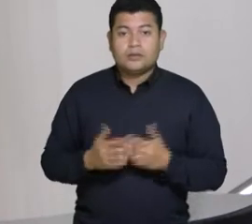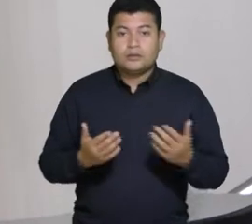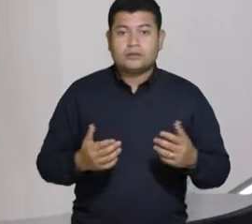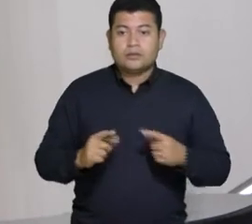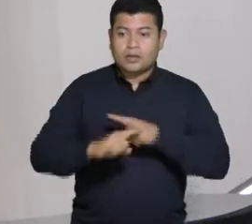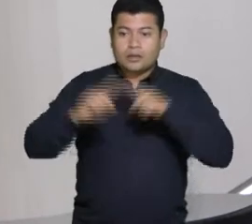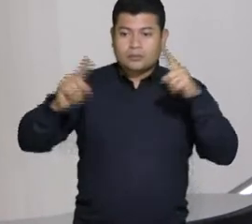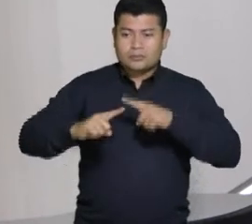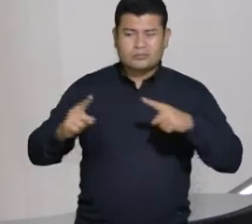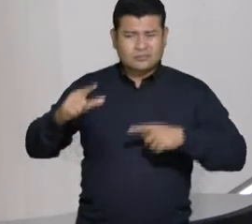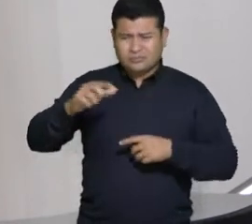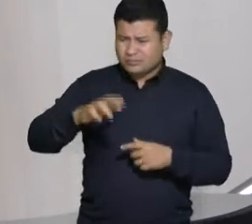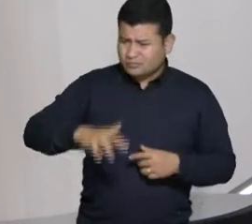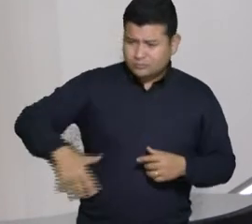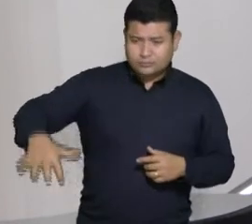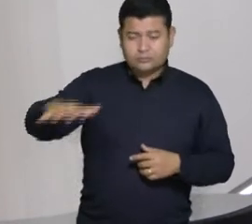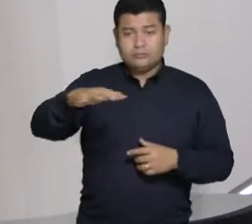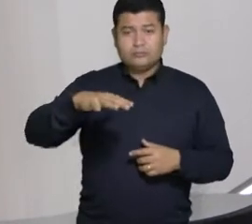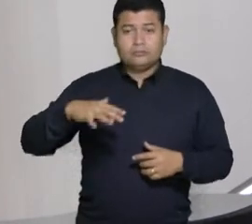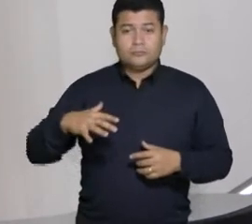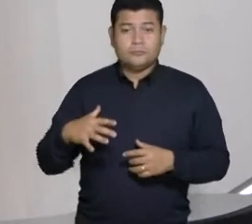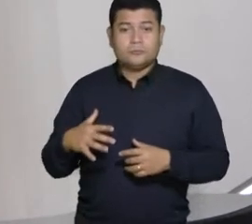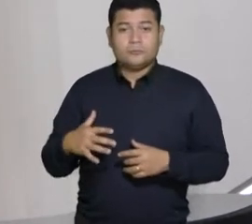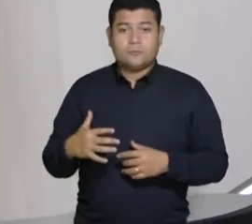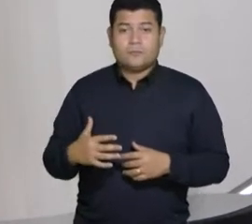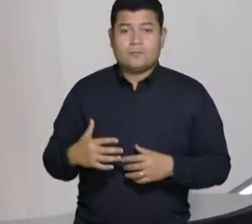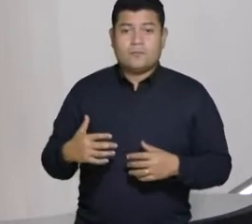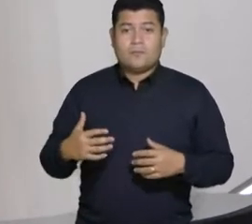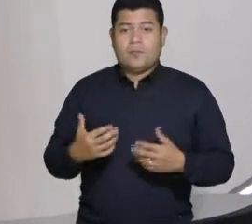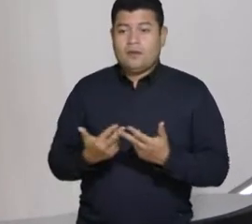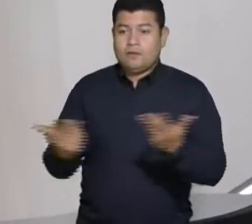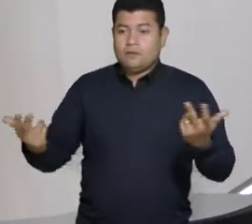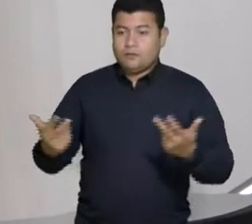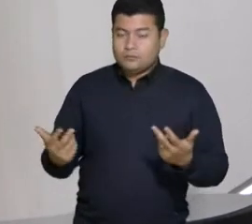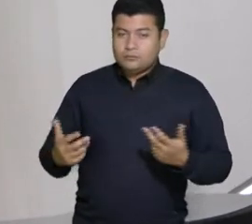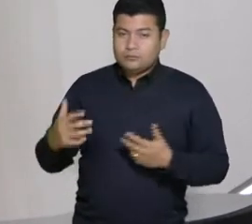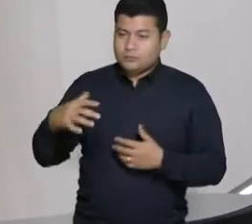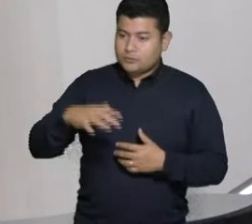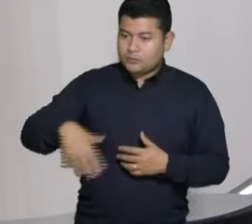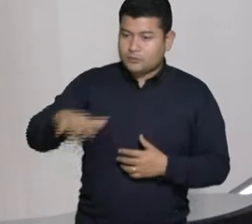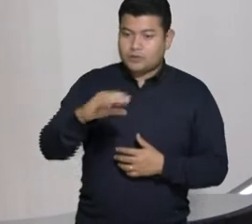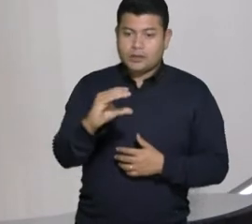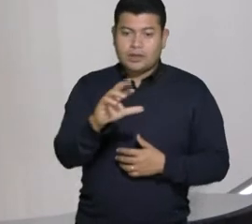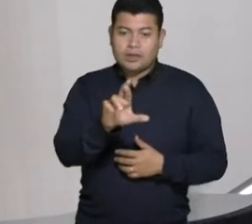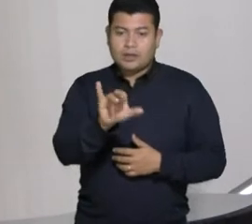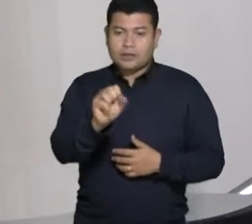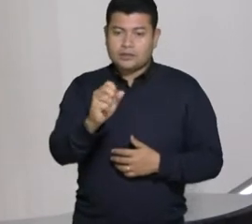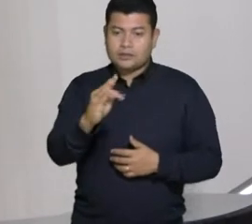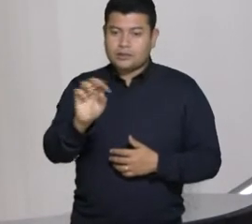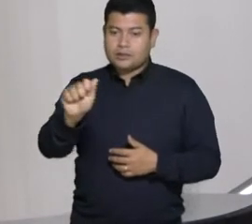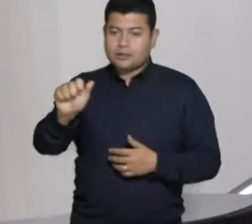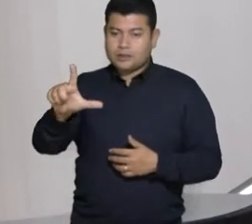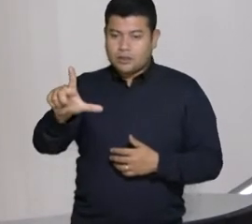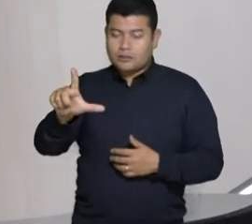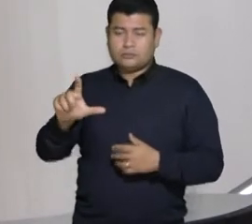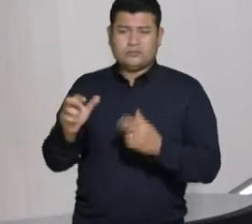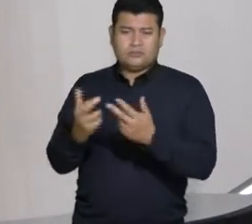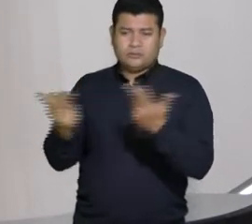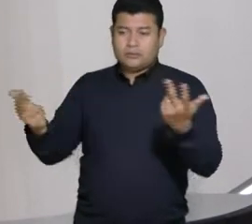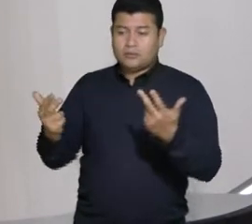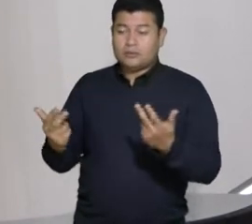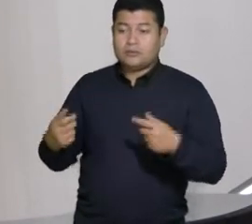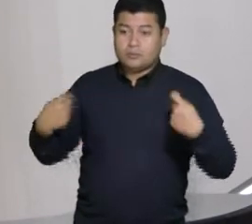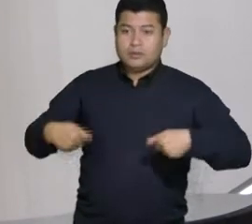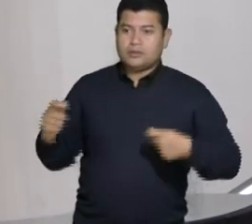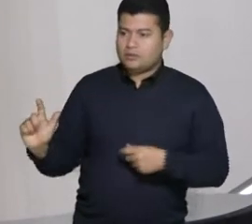da indústria do segmento de cristais de porcelanato toda a indústria que trabalha com esse insumo que vem